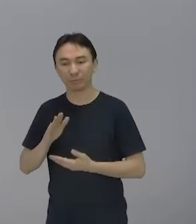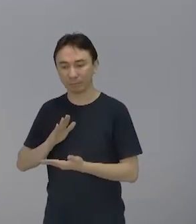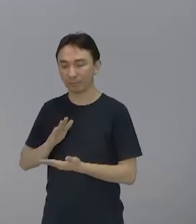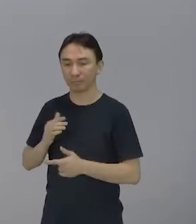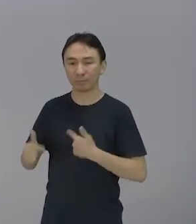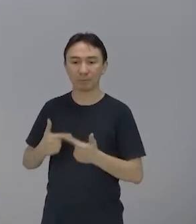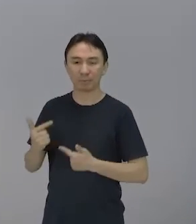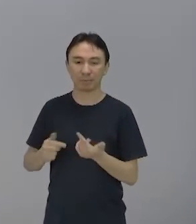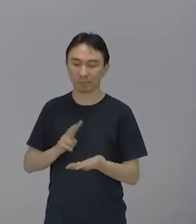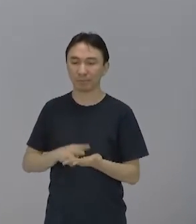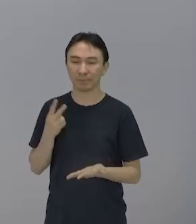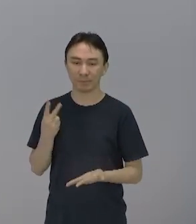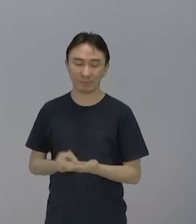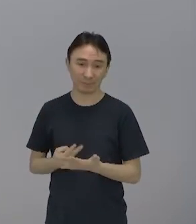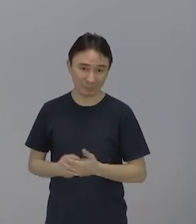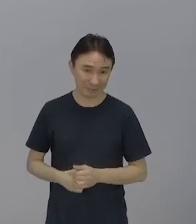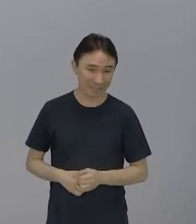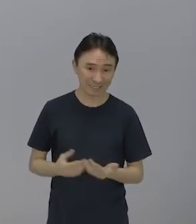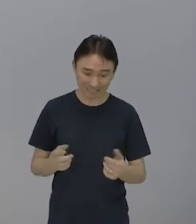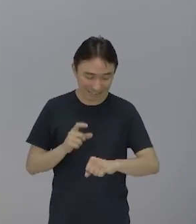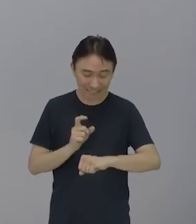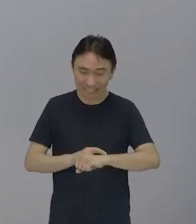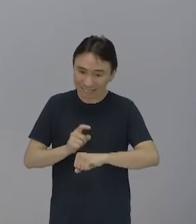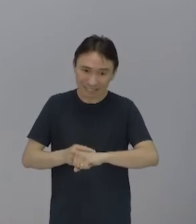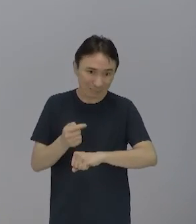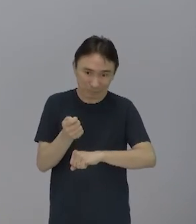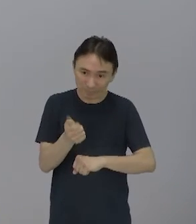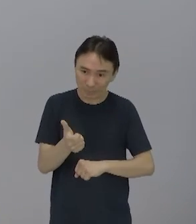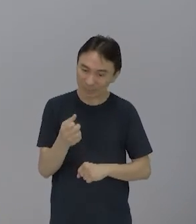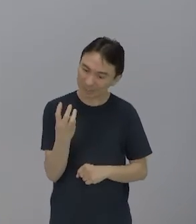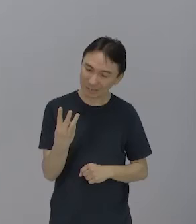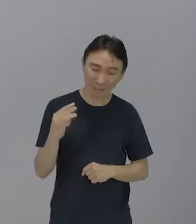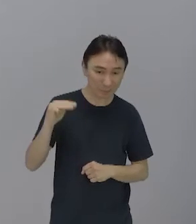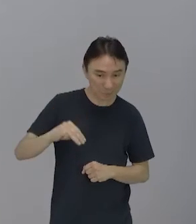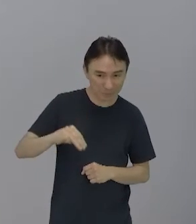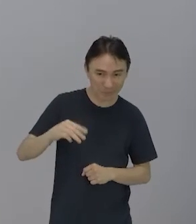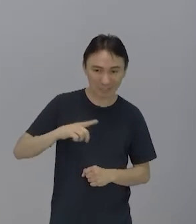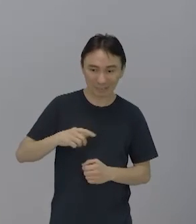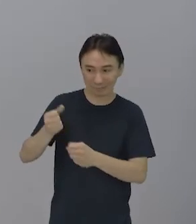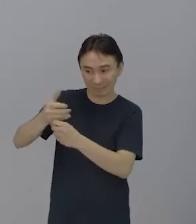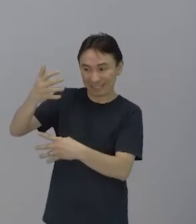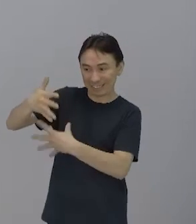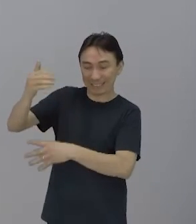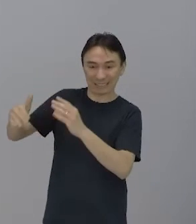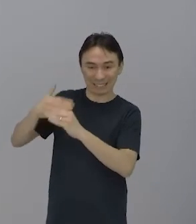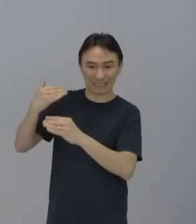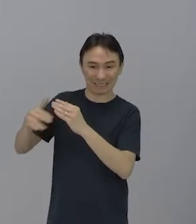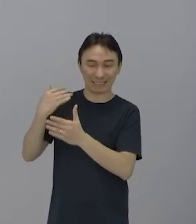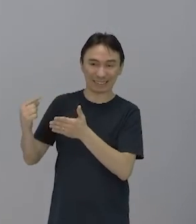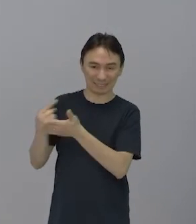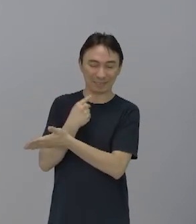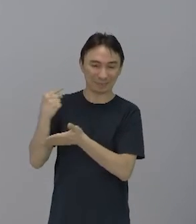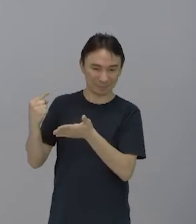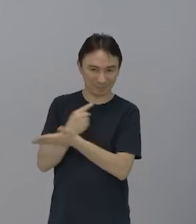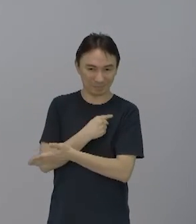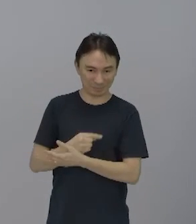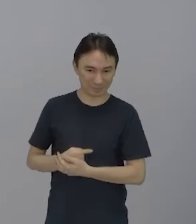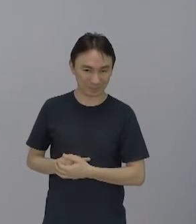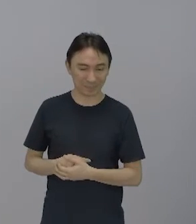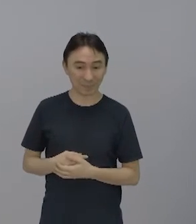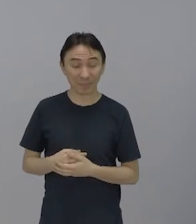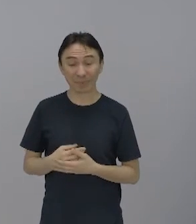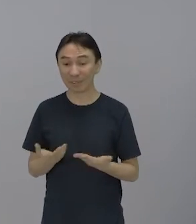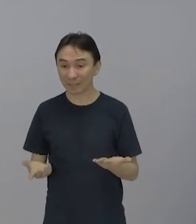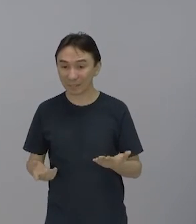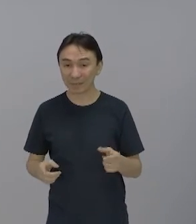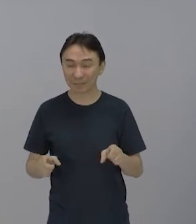aula nós temos aqui 3 minutinhos, está acabando já, a gente tem algumas perguntas lá do chat, né, Rosana? Só complementando antes da Rosana dar alguma pergunta, sim,